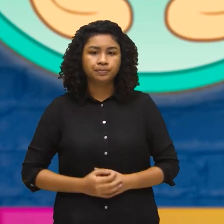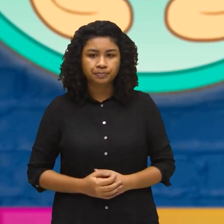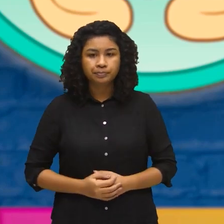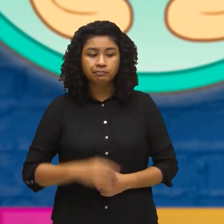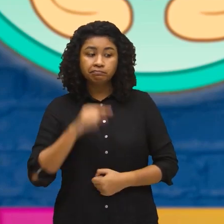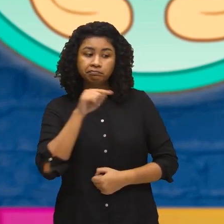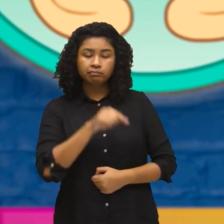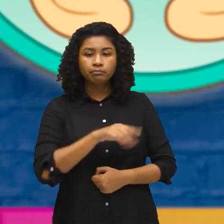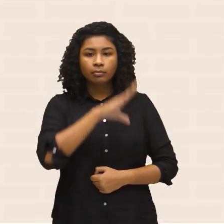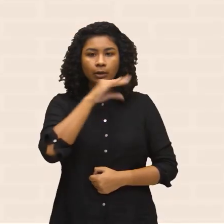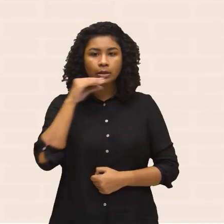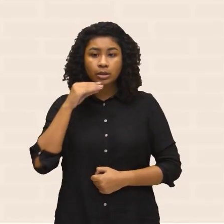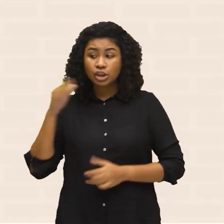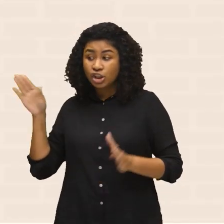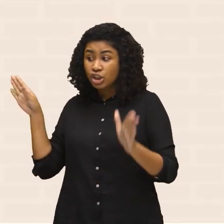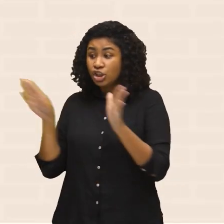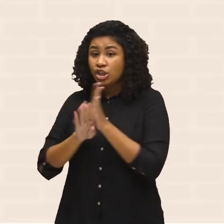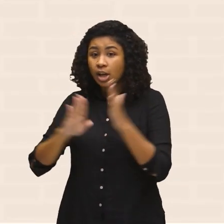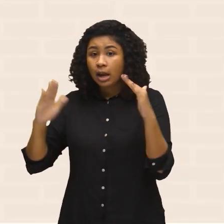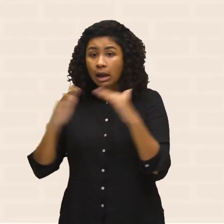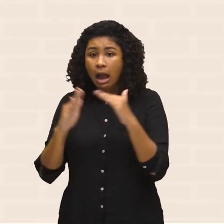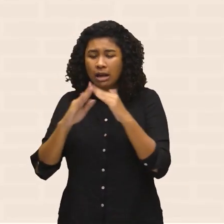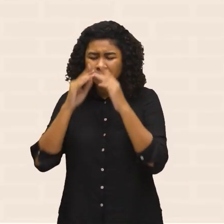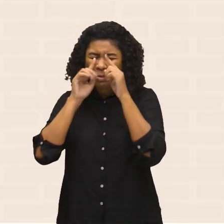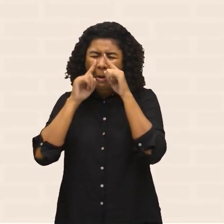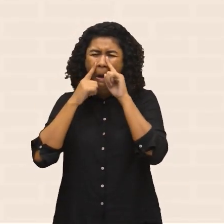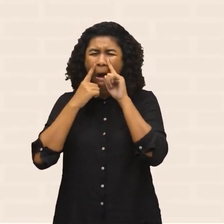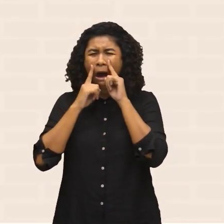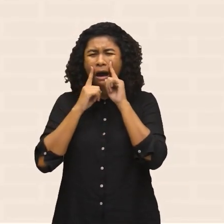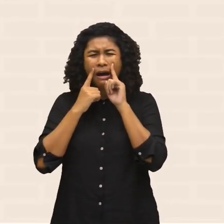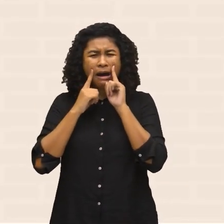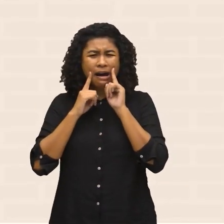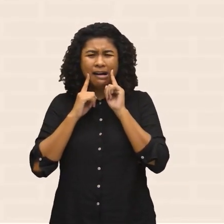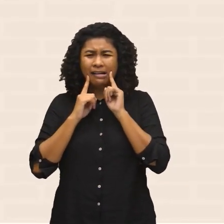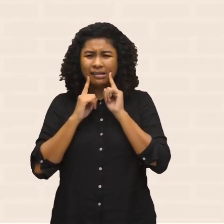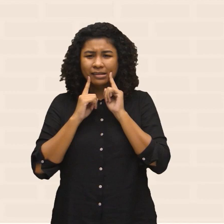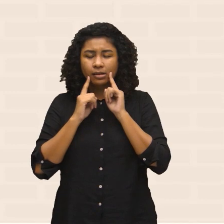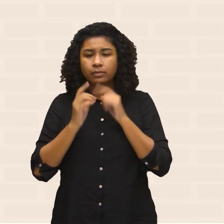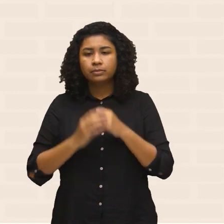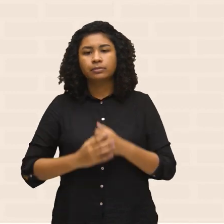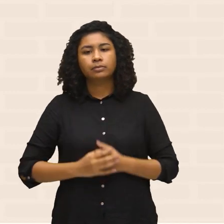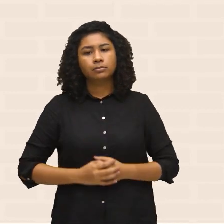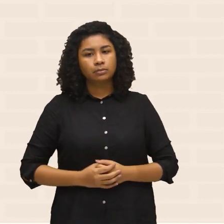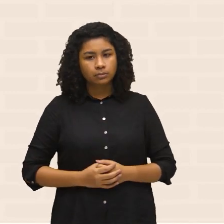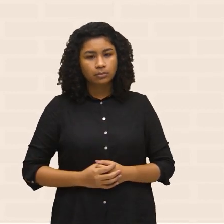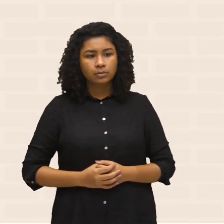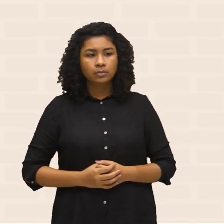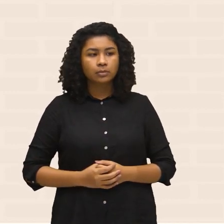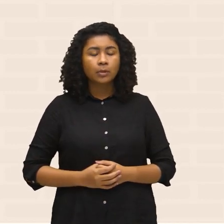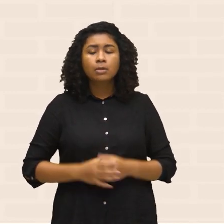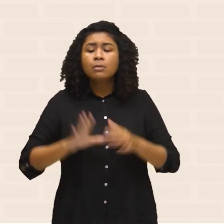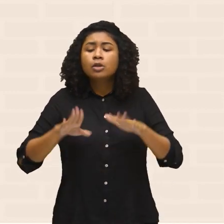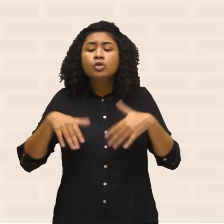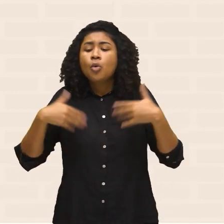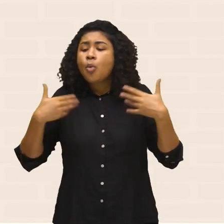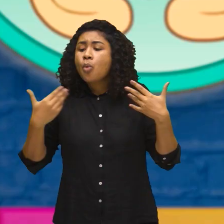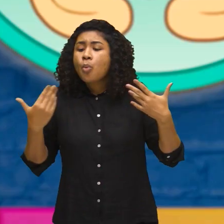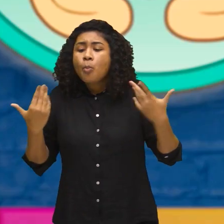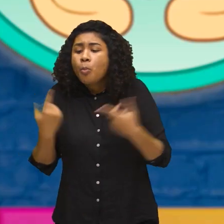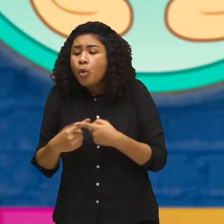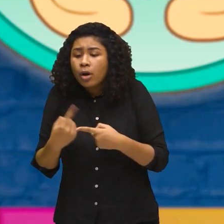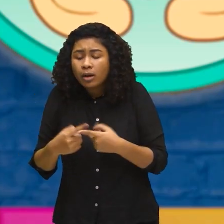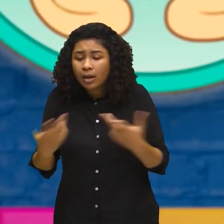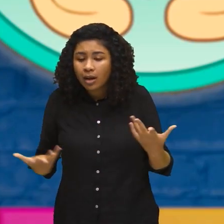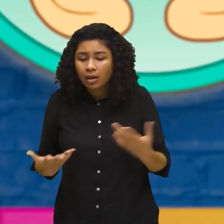chorando. O meu filho, minha filha que chega em casa chorando. não sabe explicar o motivo.